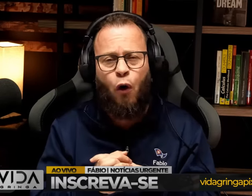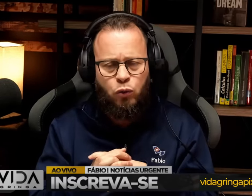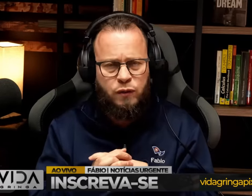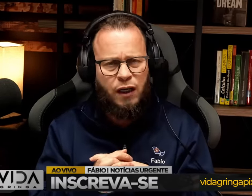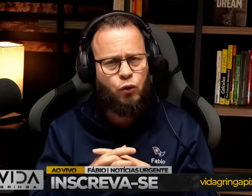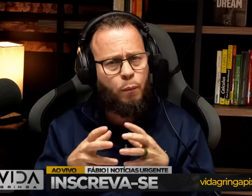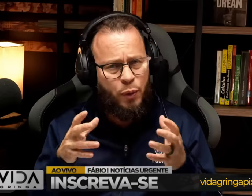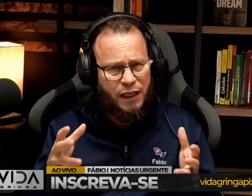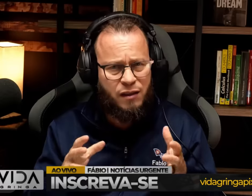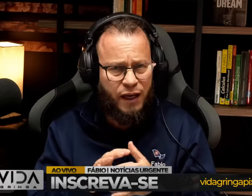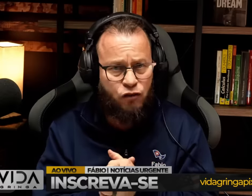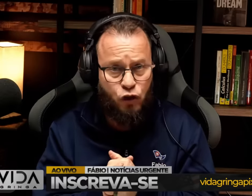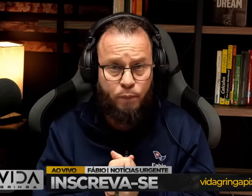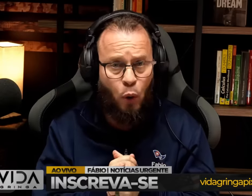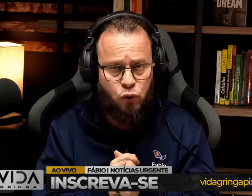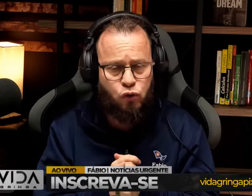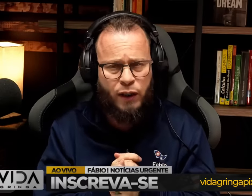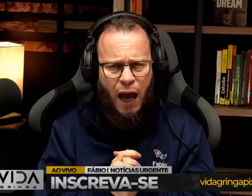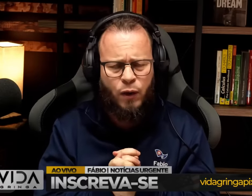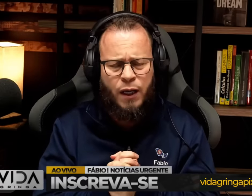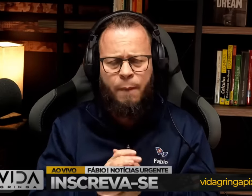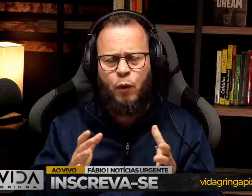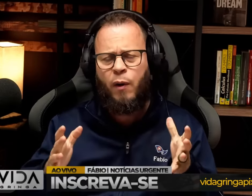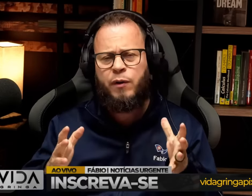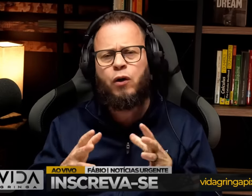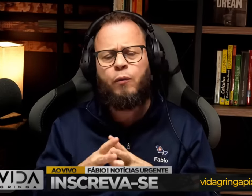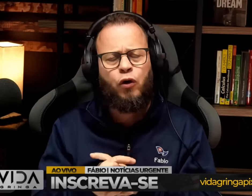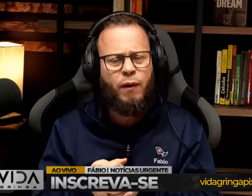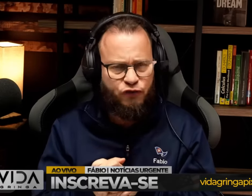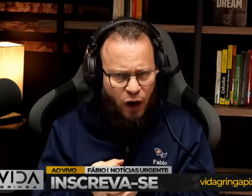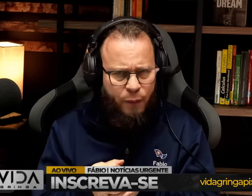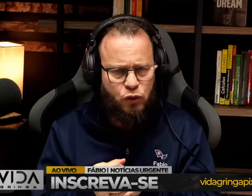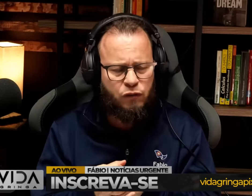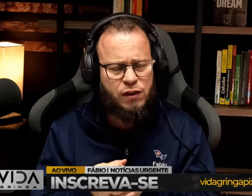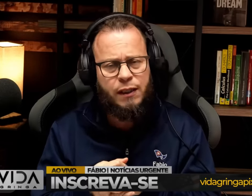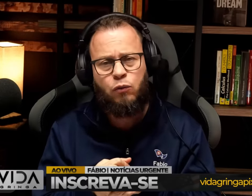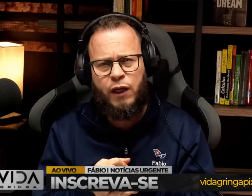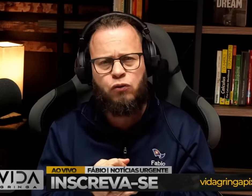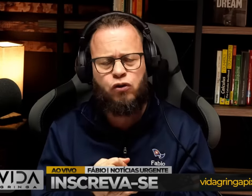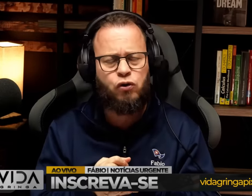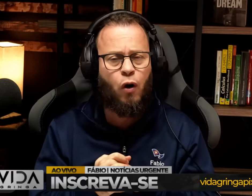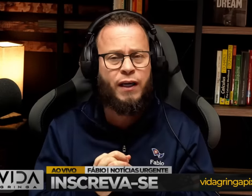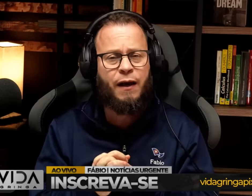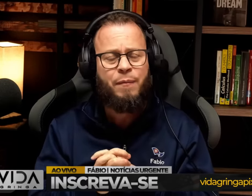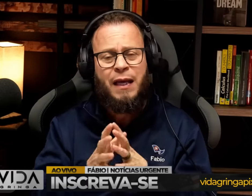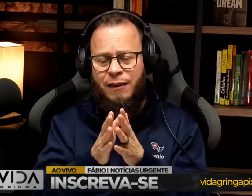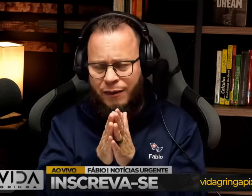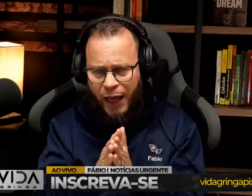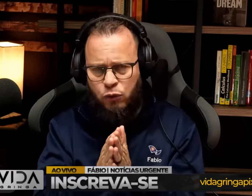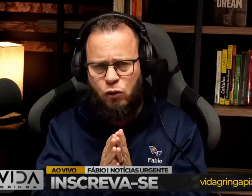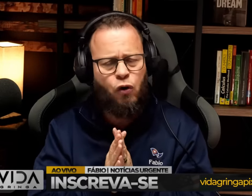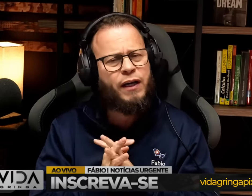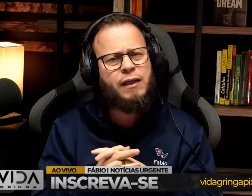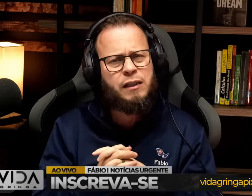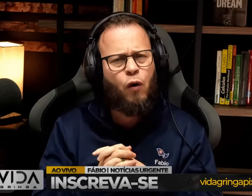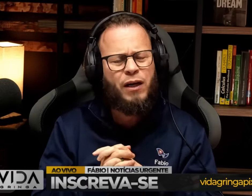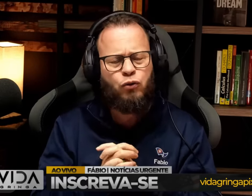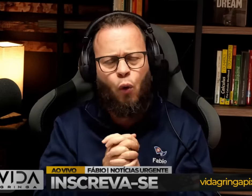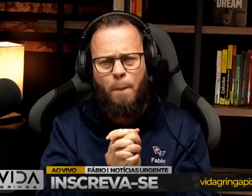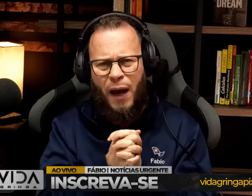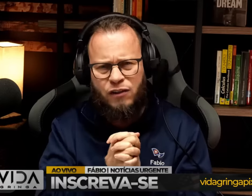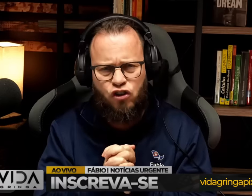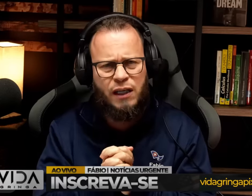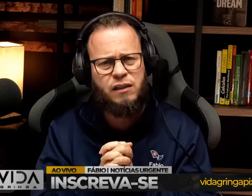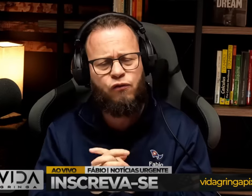da volta do presidente Bolsonaro. Meu amigo, meu nome é Fábio. Se você não deu o seu joinha, dê o seu joinha nesse